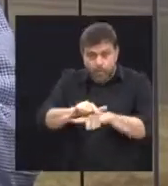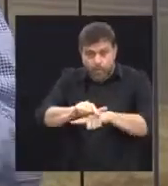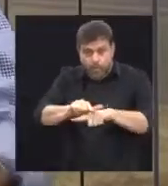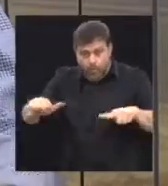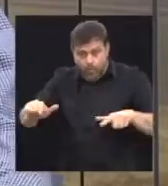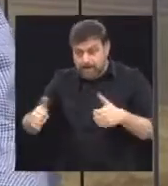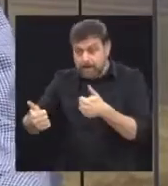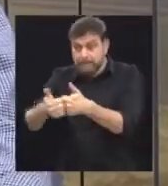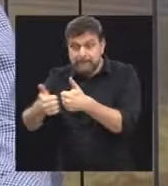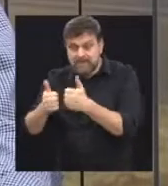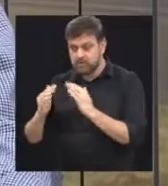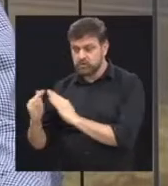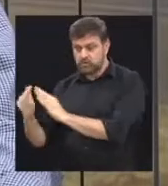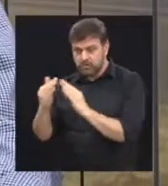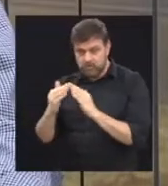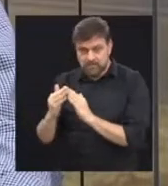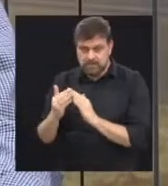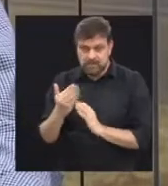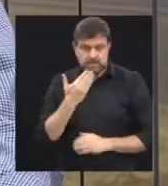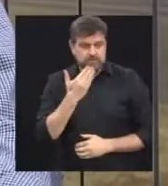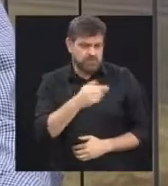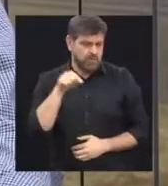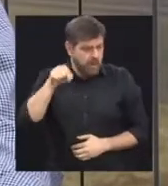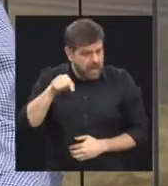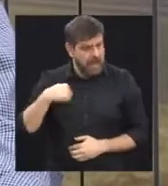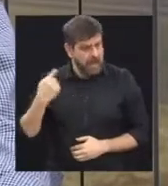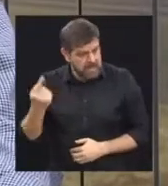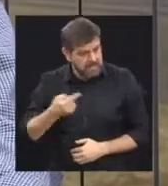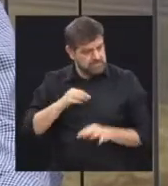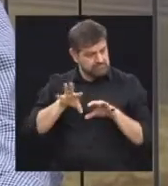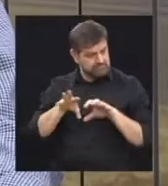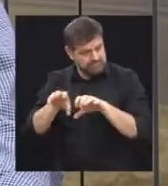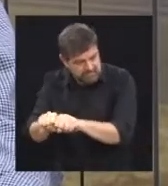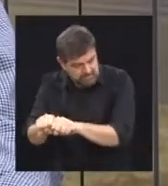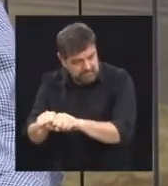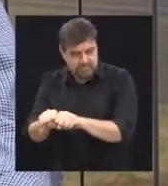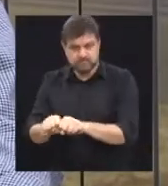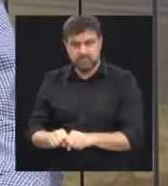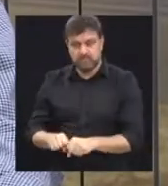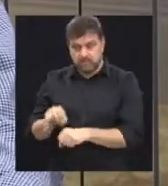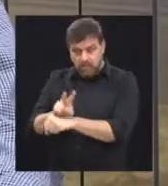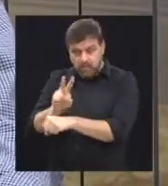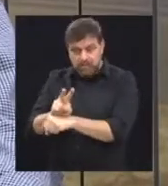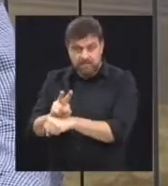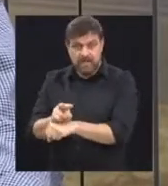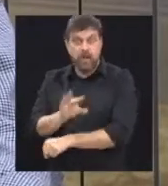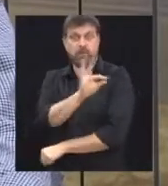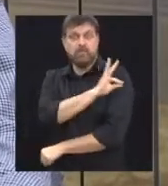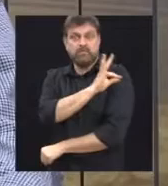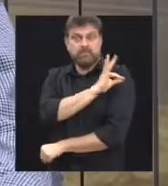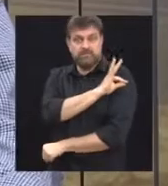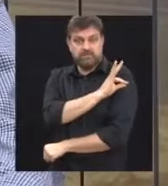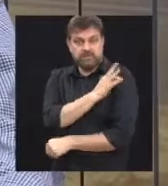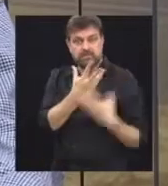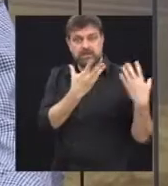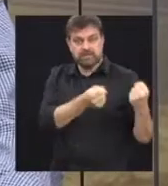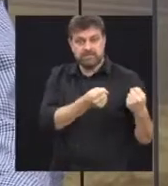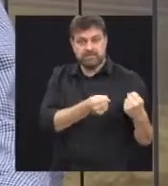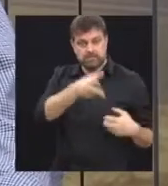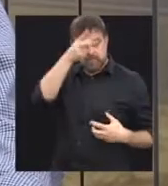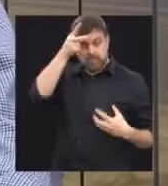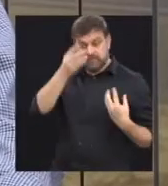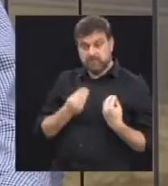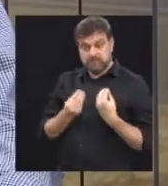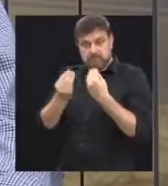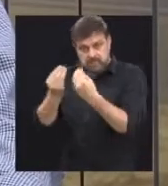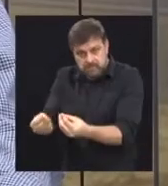institucional próxima ao nosso condomínio, nós pedimos uma cessão de uso de uma parte daquela área e nos foi concedida, cessão de uso por